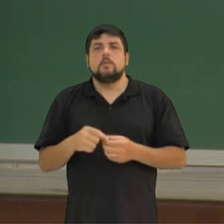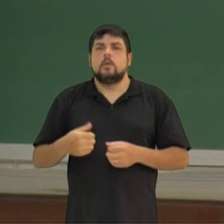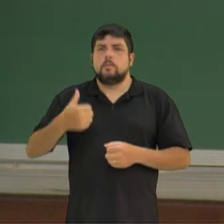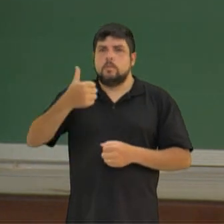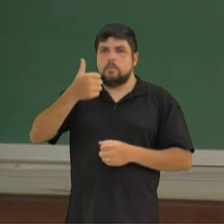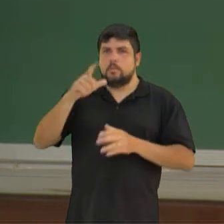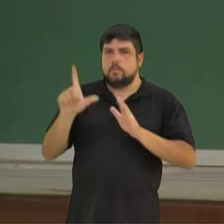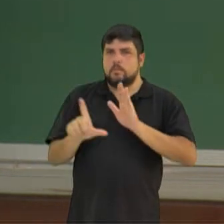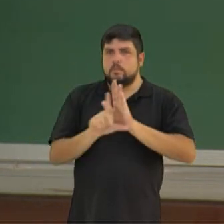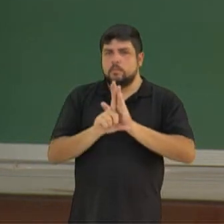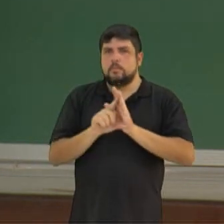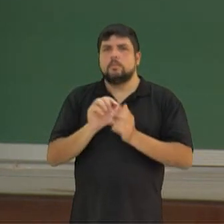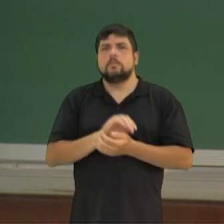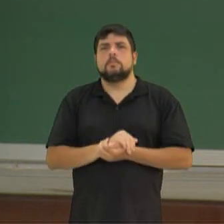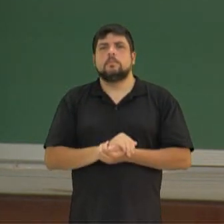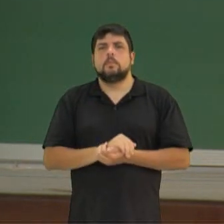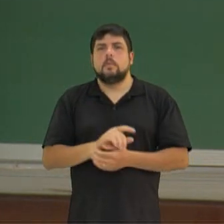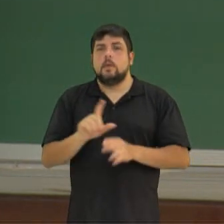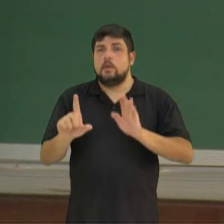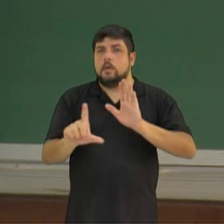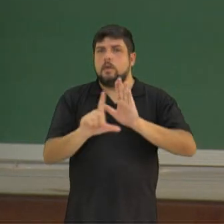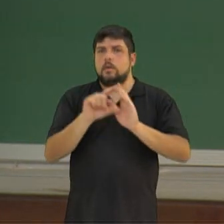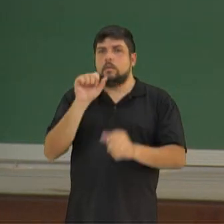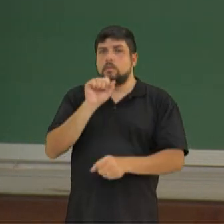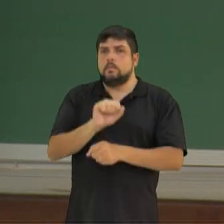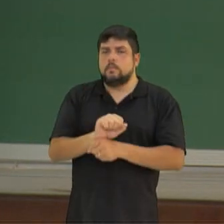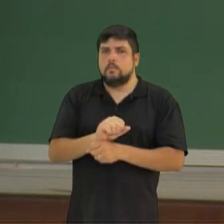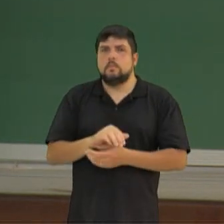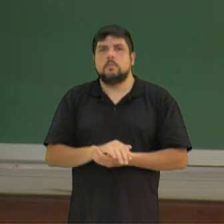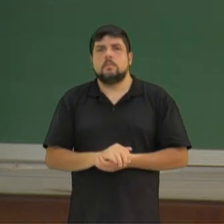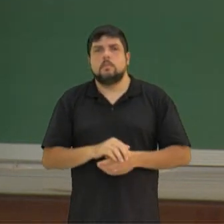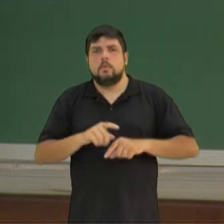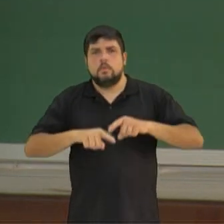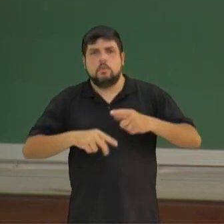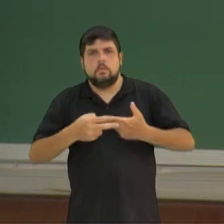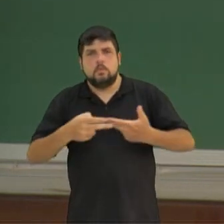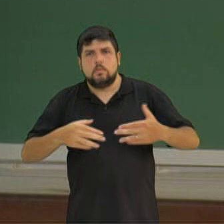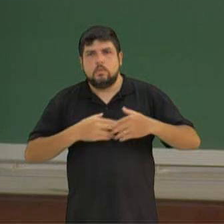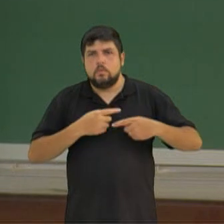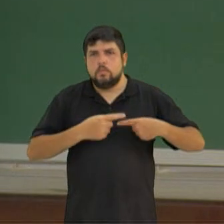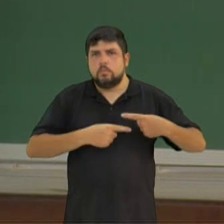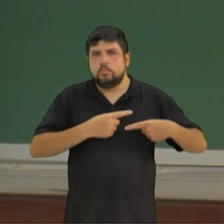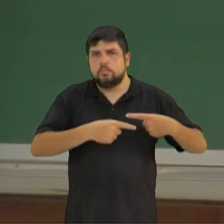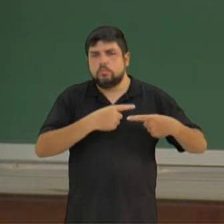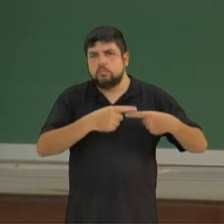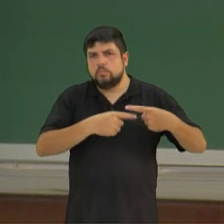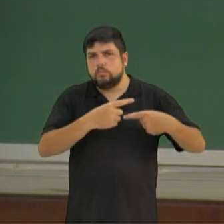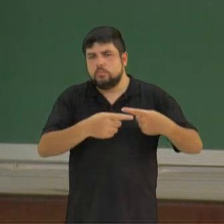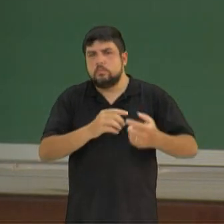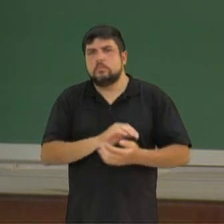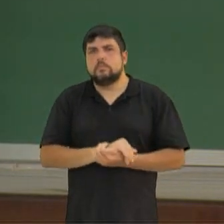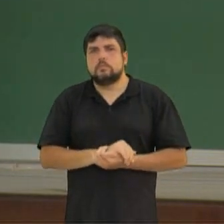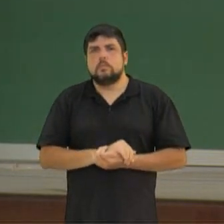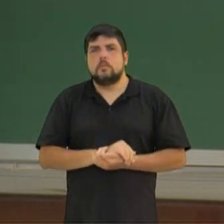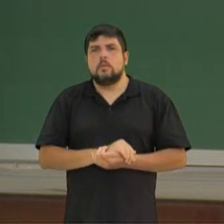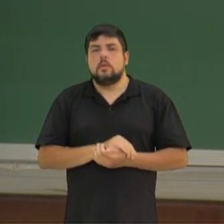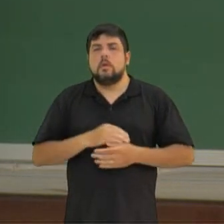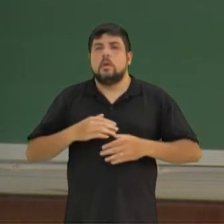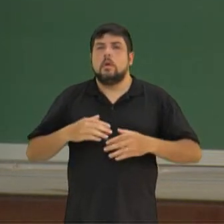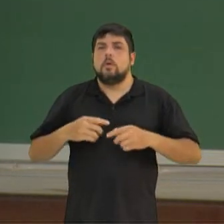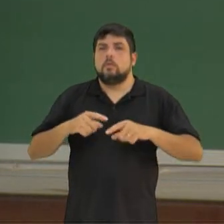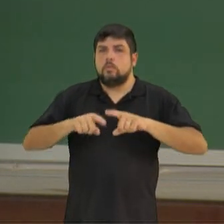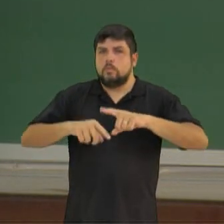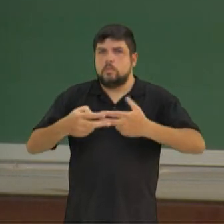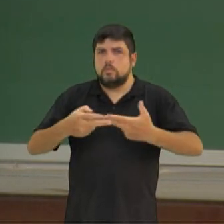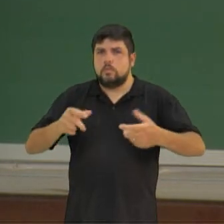para fechar, a lei da inércia, né? Todo corpo em movimento tende a permanecer em movimento. Todo corpo em repouso,